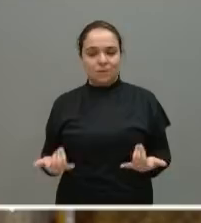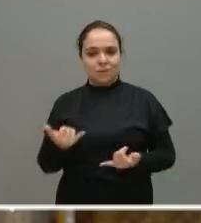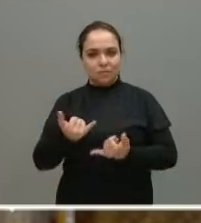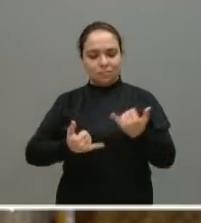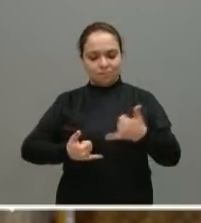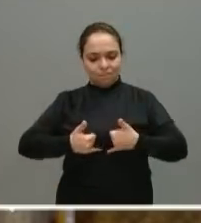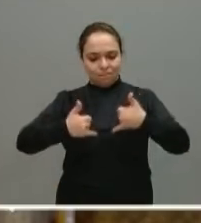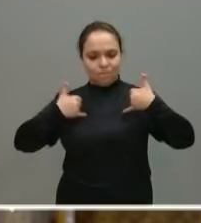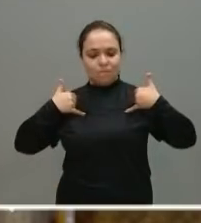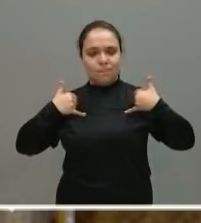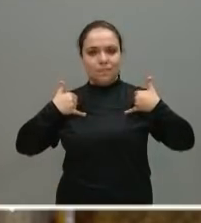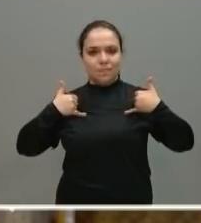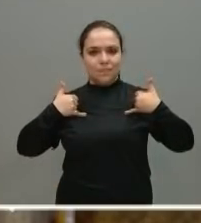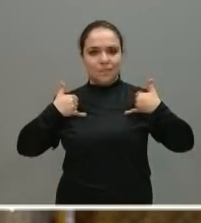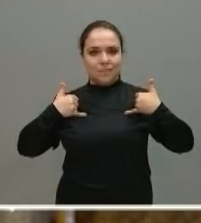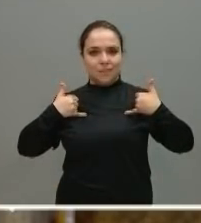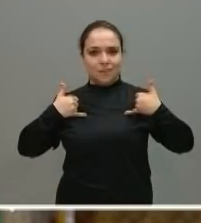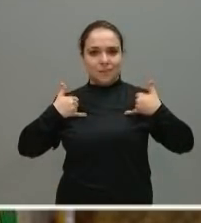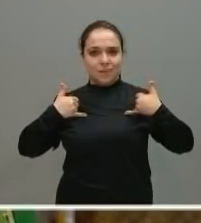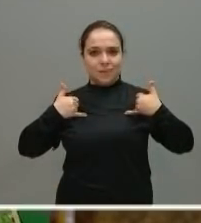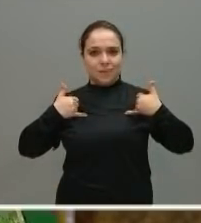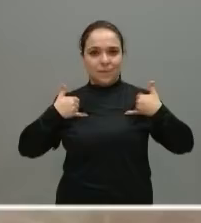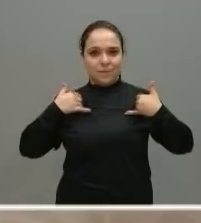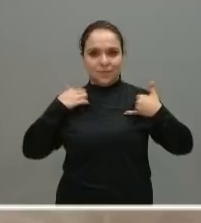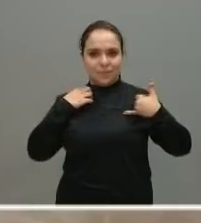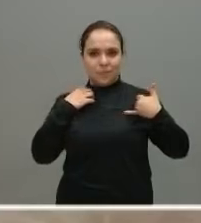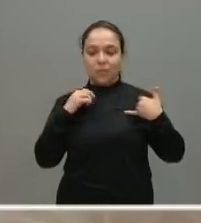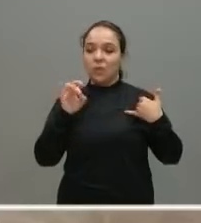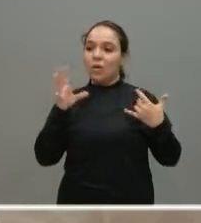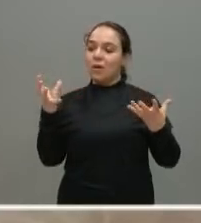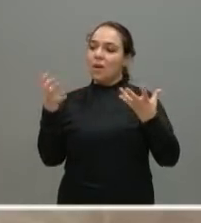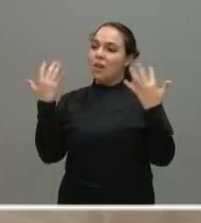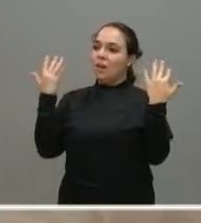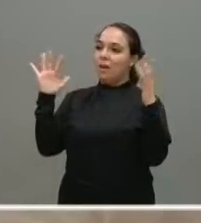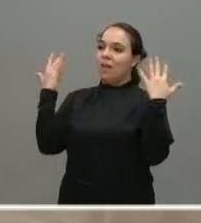arrogância, a cata de elogios e aplausos.